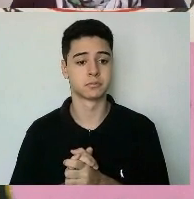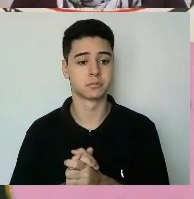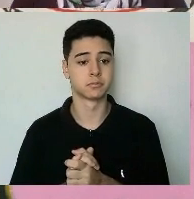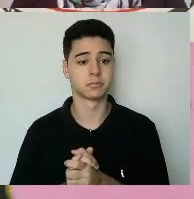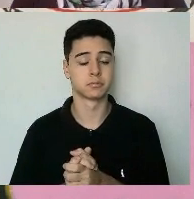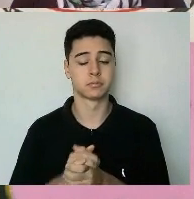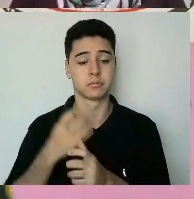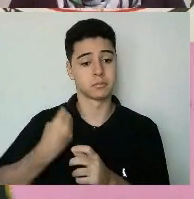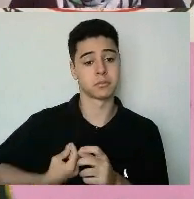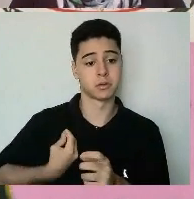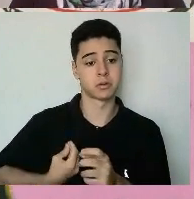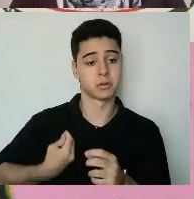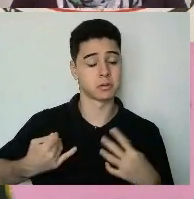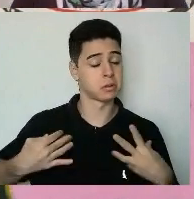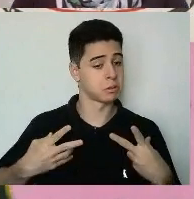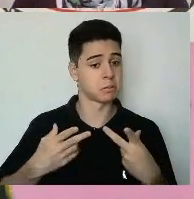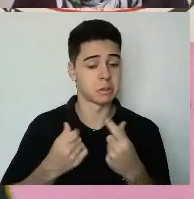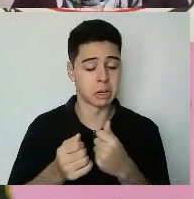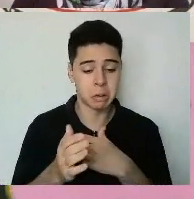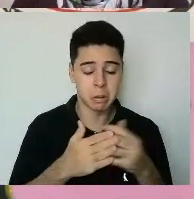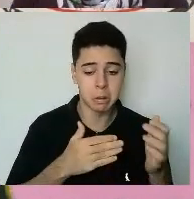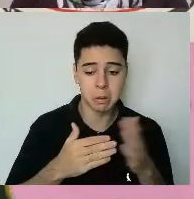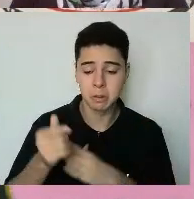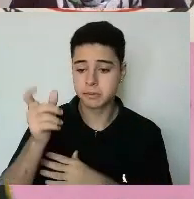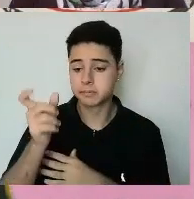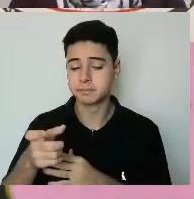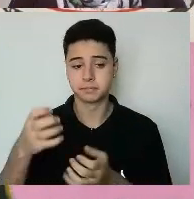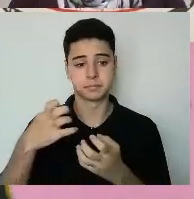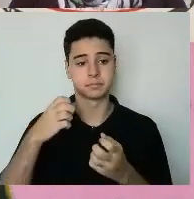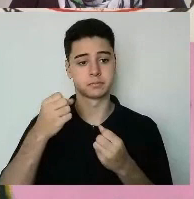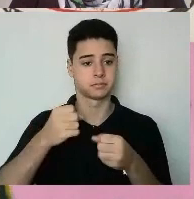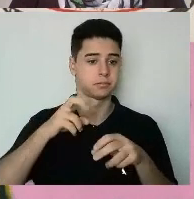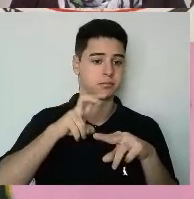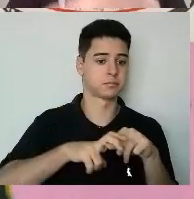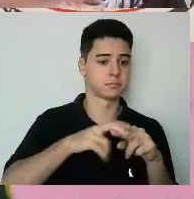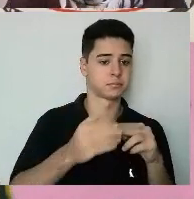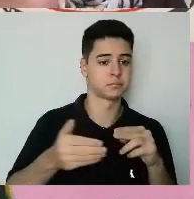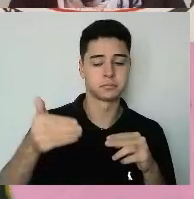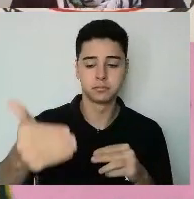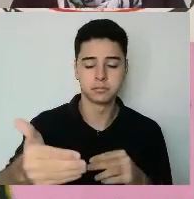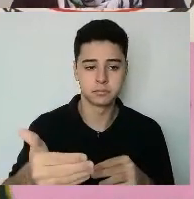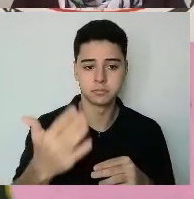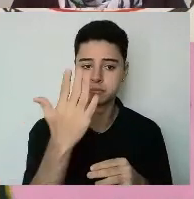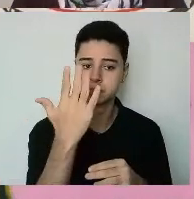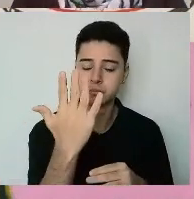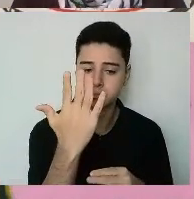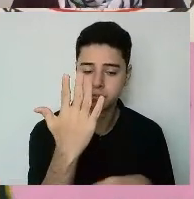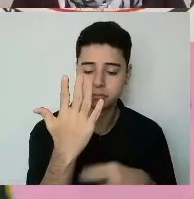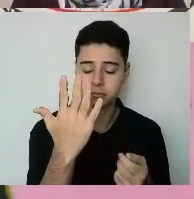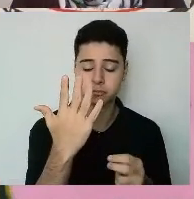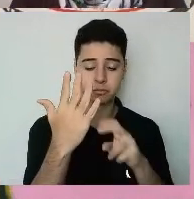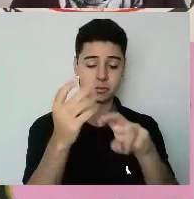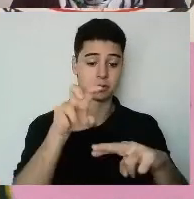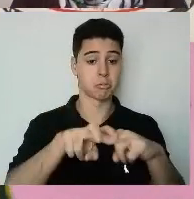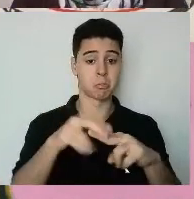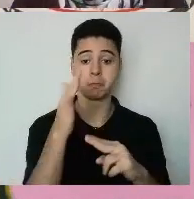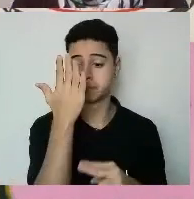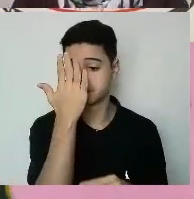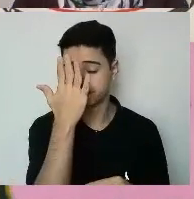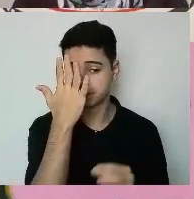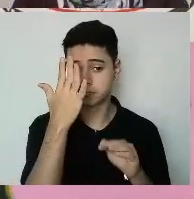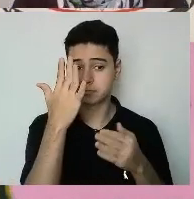os participantes, né? Quem quisesse poderia se sentar na frente dela, né, na cadeira que ficava à frente dela,